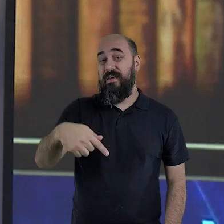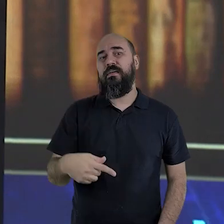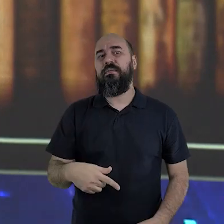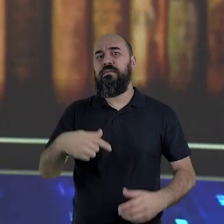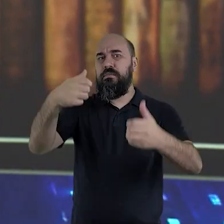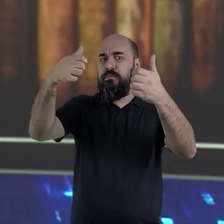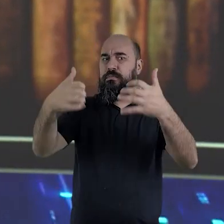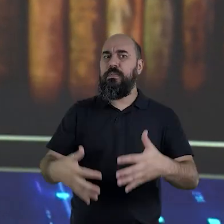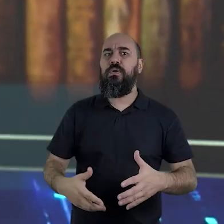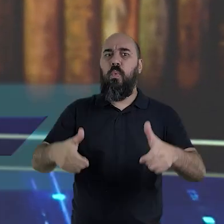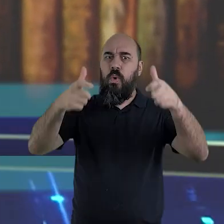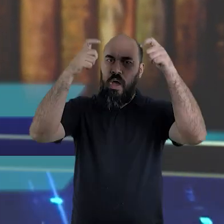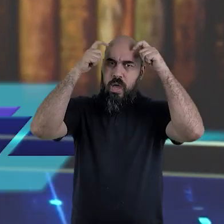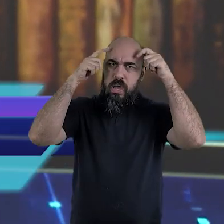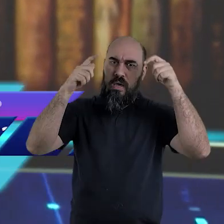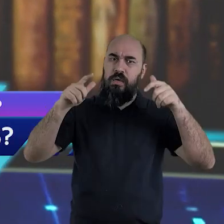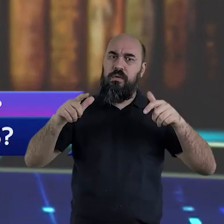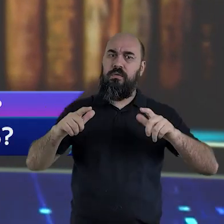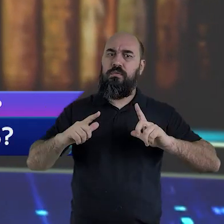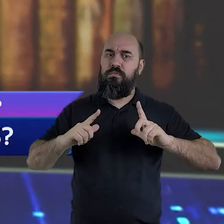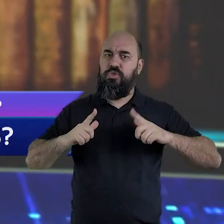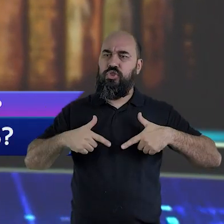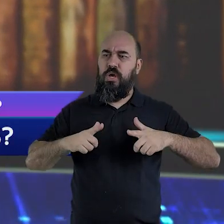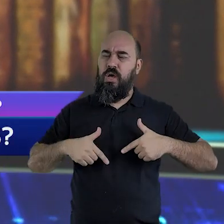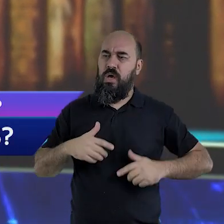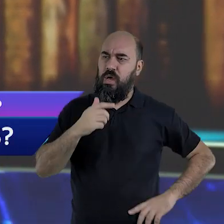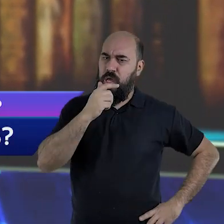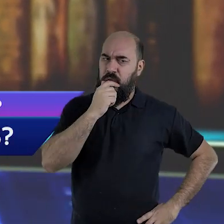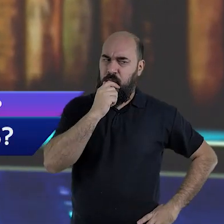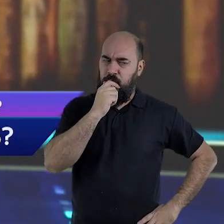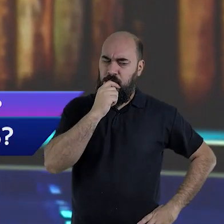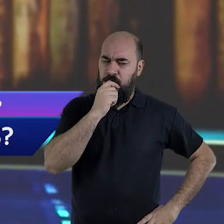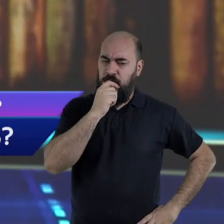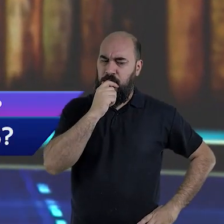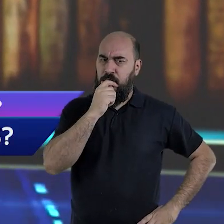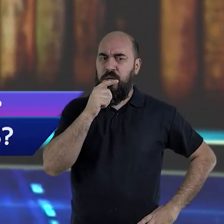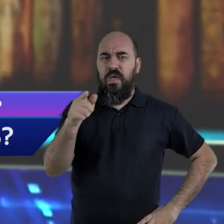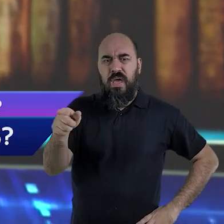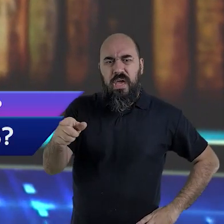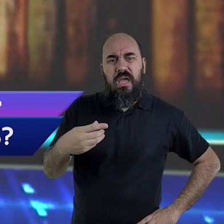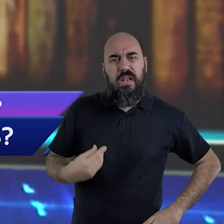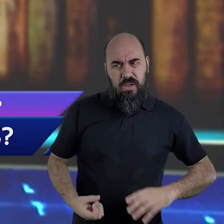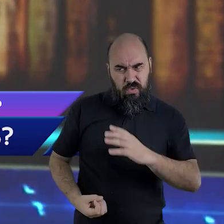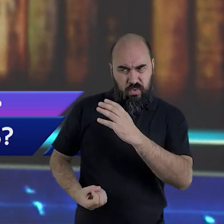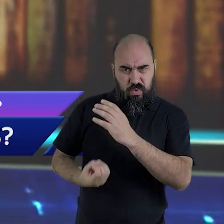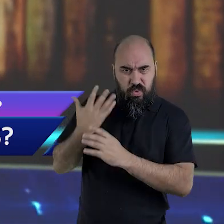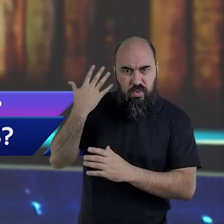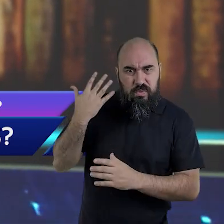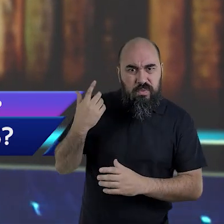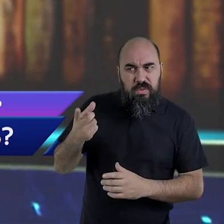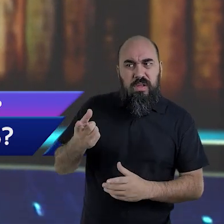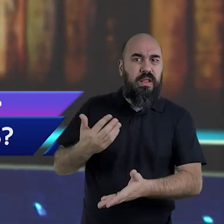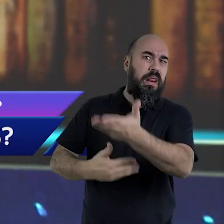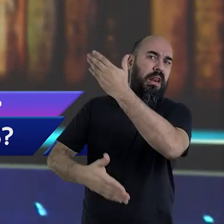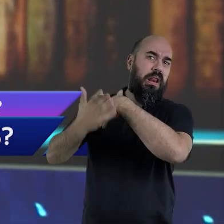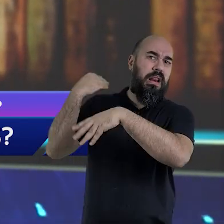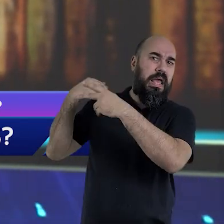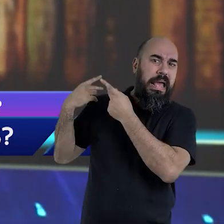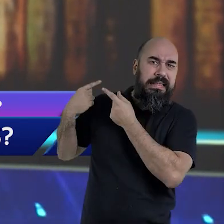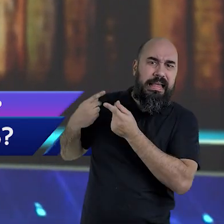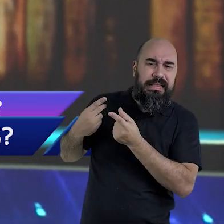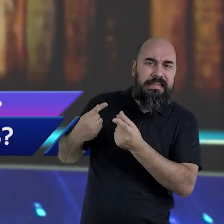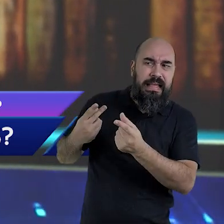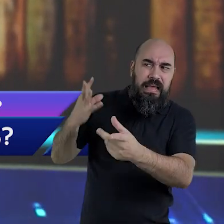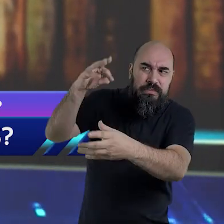rei de Israel, você já descobre que não é um ser humano, porque nenhum ser humano tem origem desde os dias da